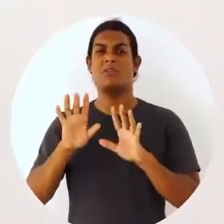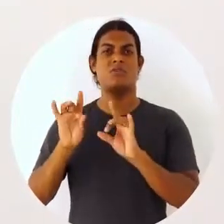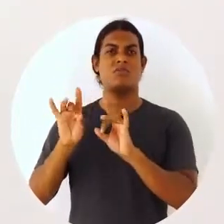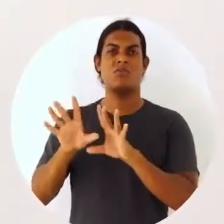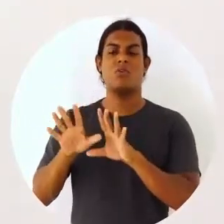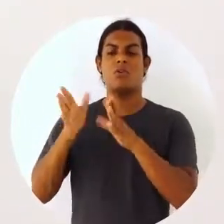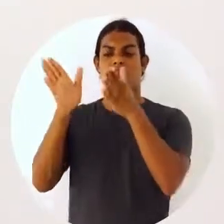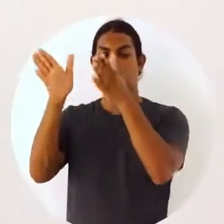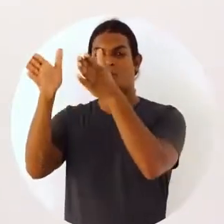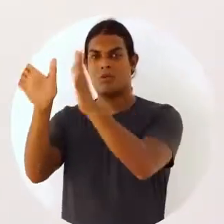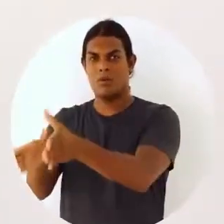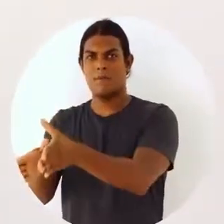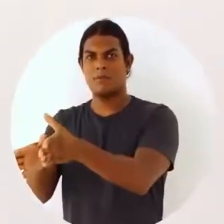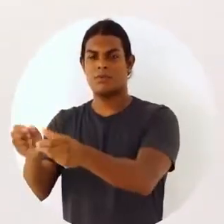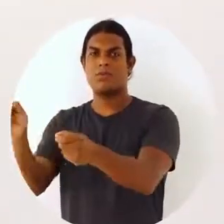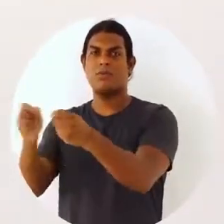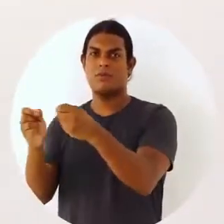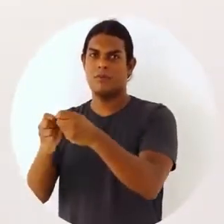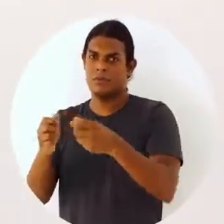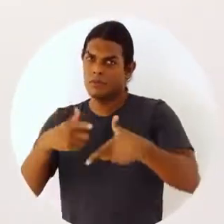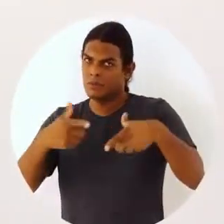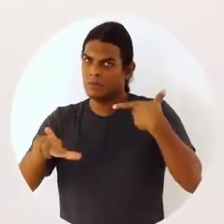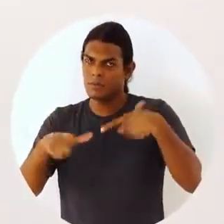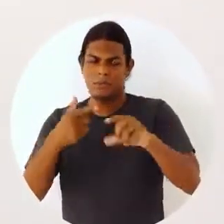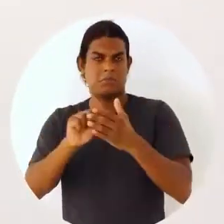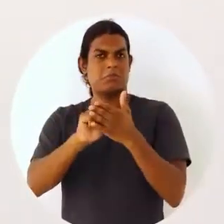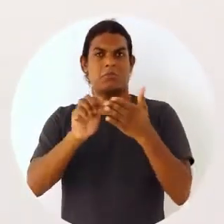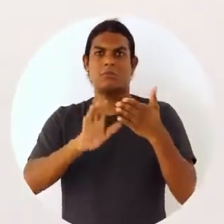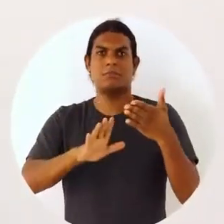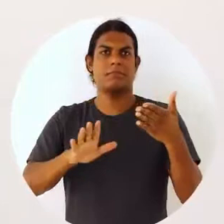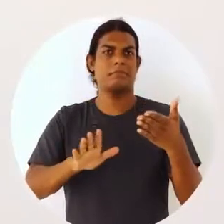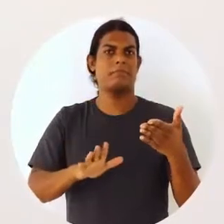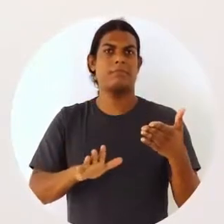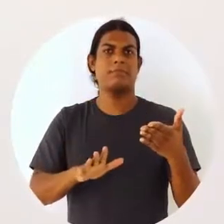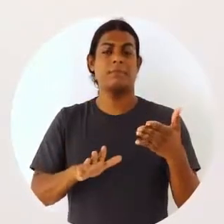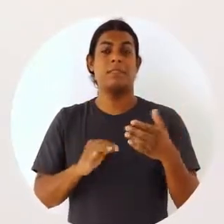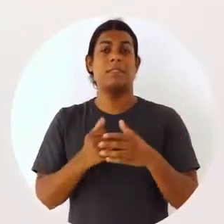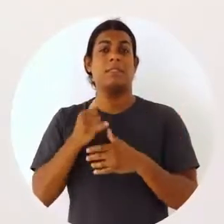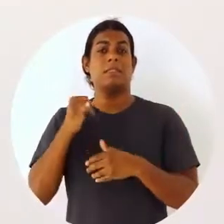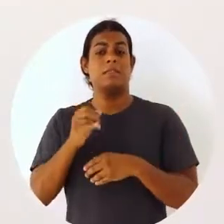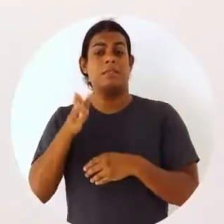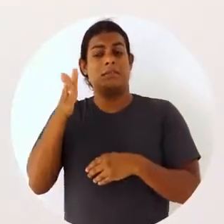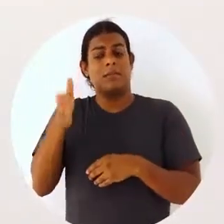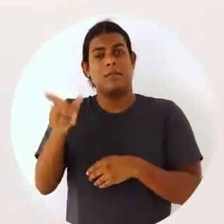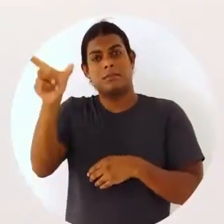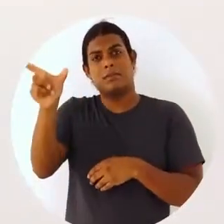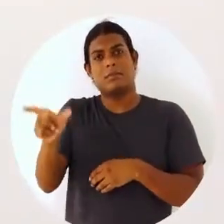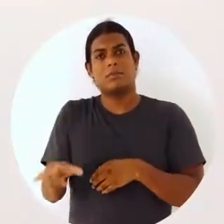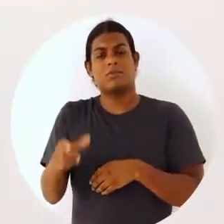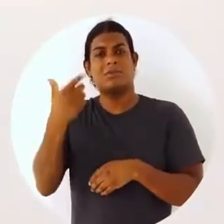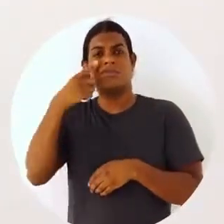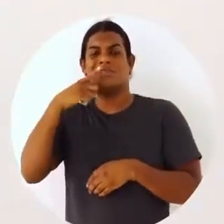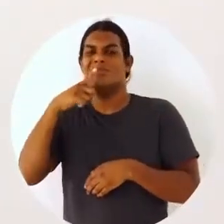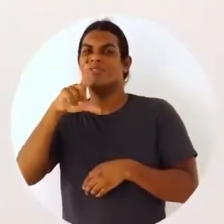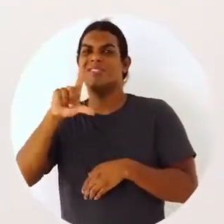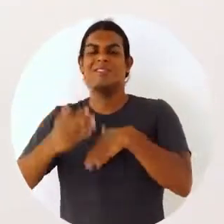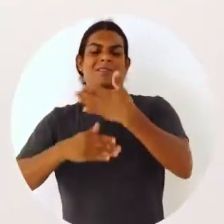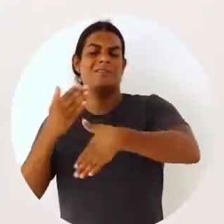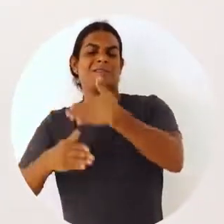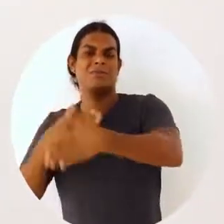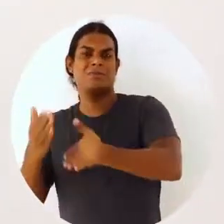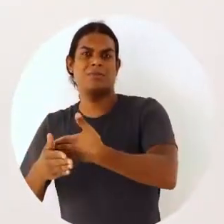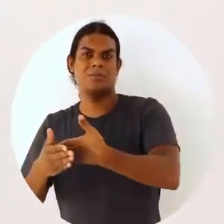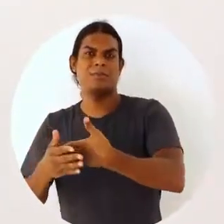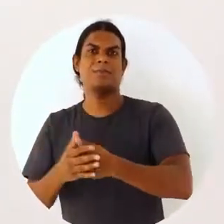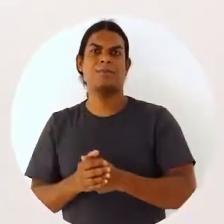fazer com que essa pessoa execute o processo de trabalho de acordo com o que eu estou dizendo, se ela não vai angariar nenhum benefício com isso. Claro que